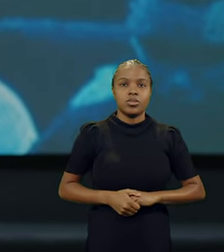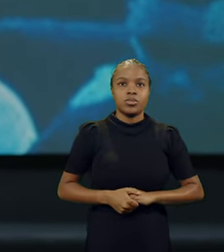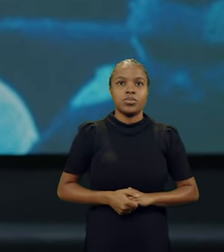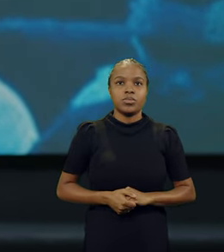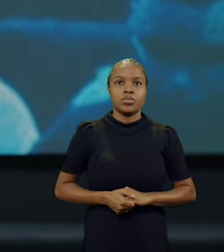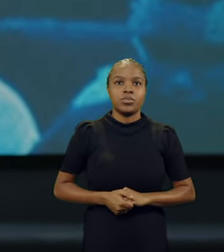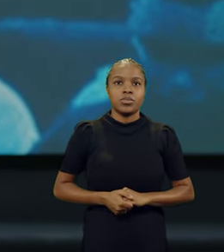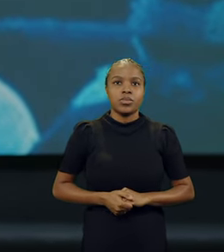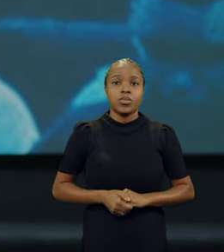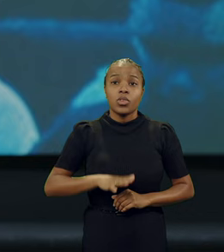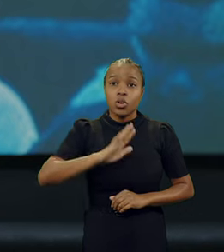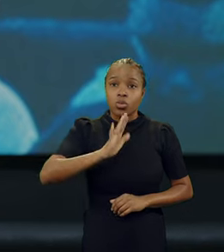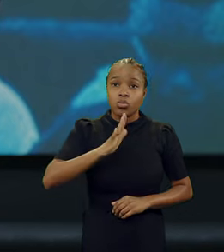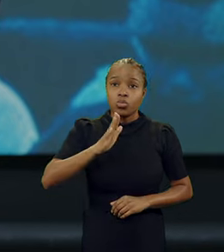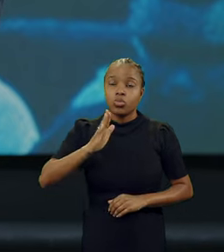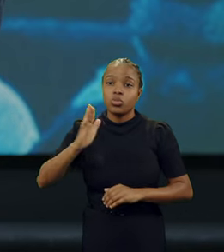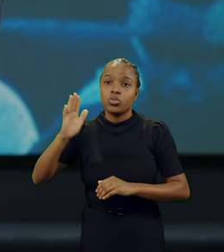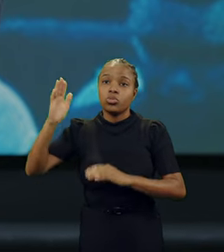É chegado porque...